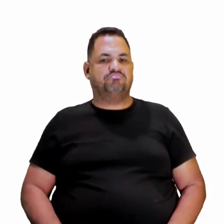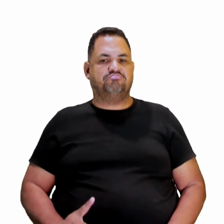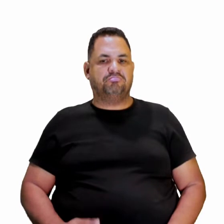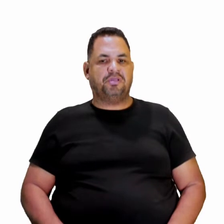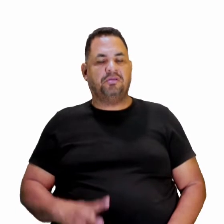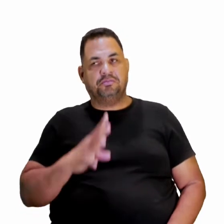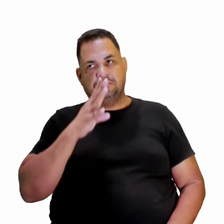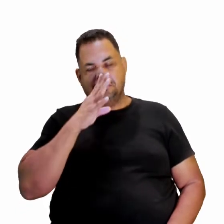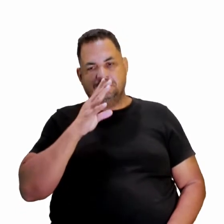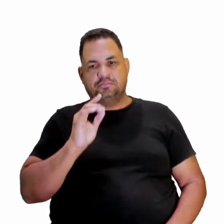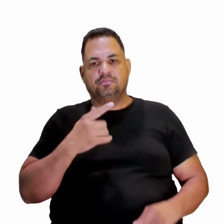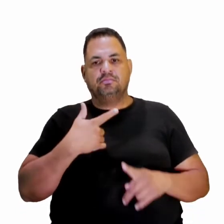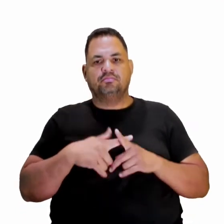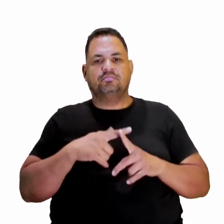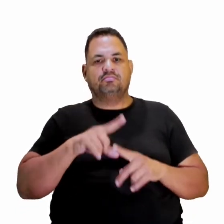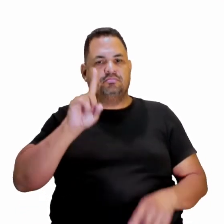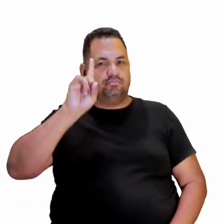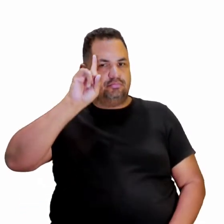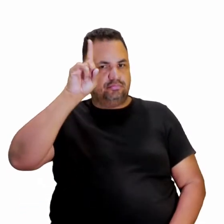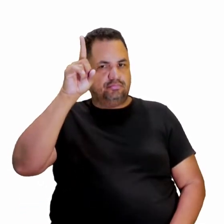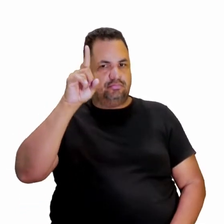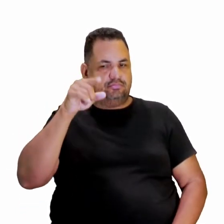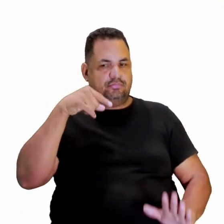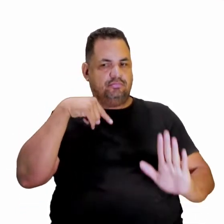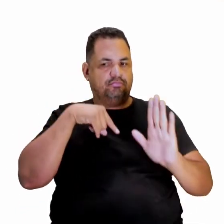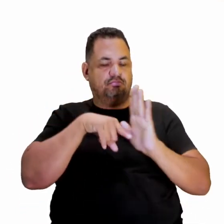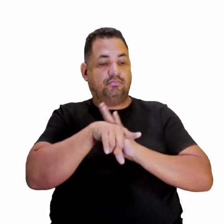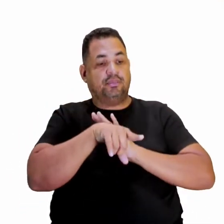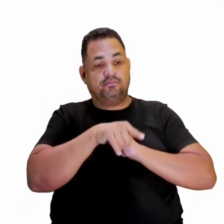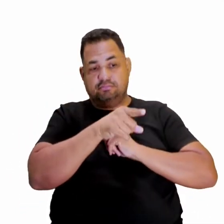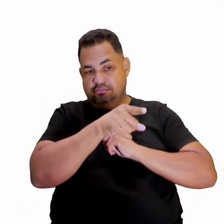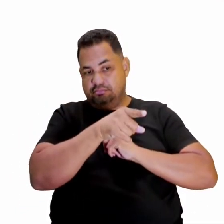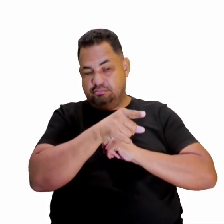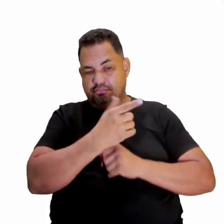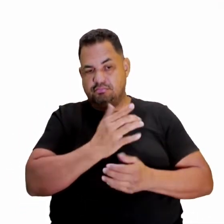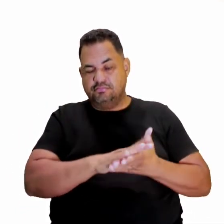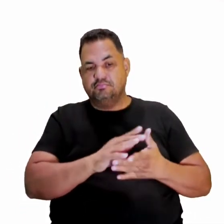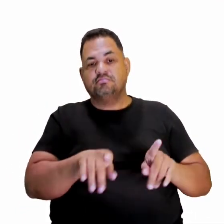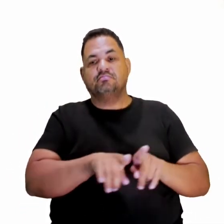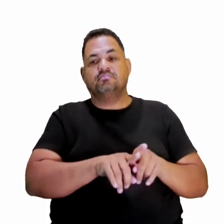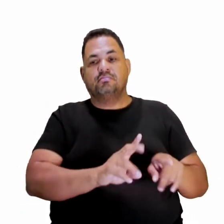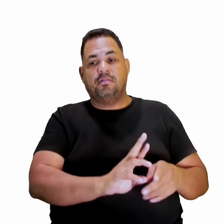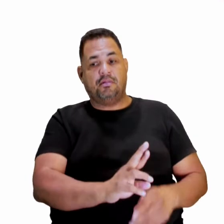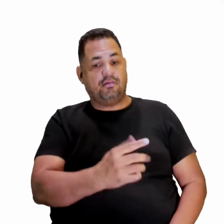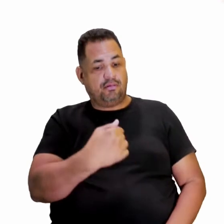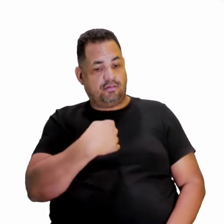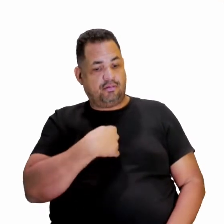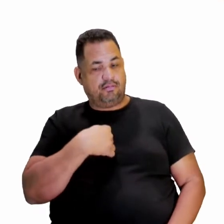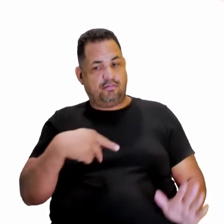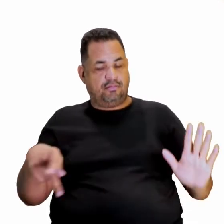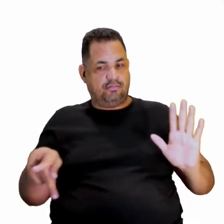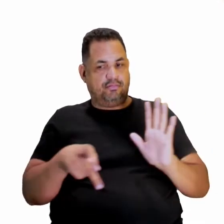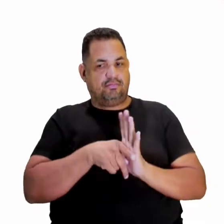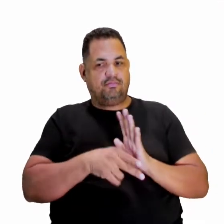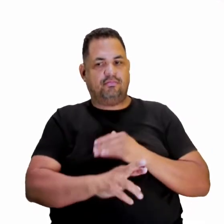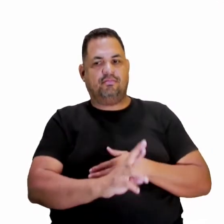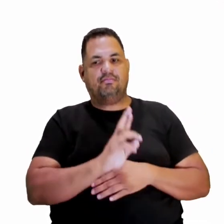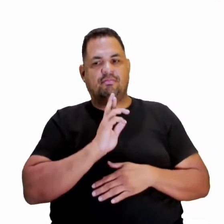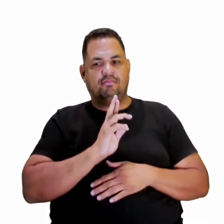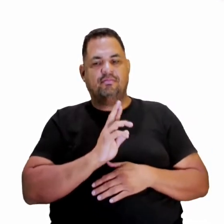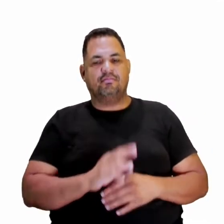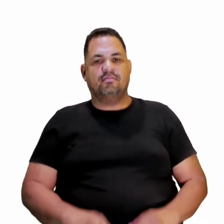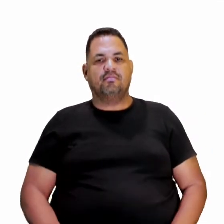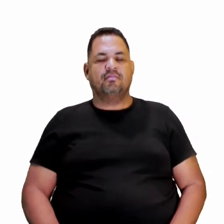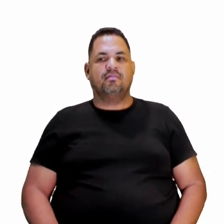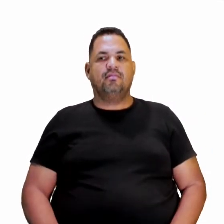É porque esse you dá a ideia de que eu pergunto para você e eu mesma estou respondendo por você ou alguém está respondendo por